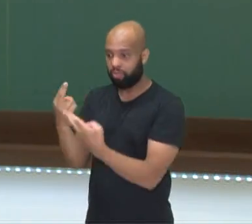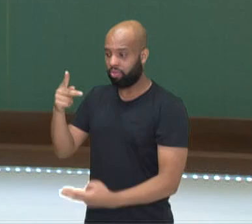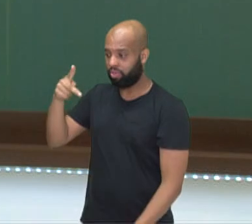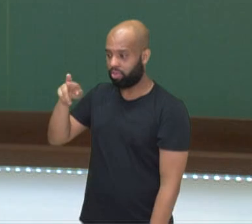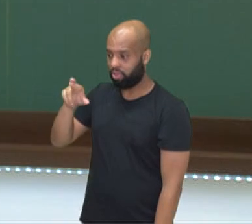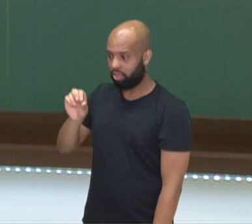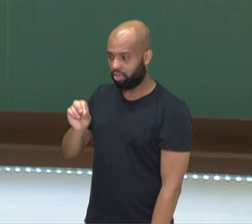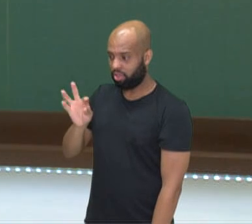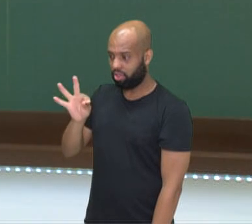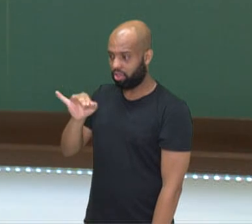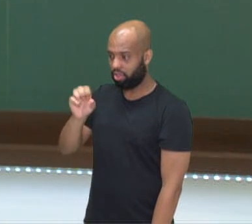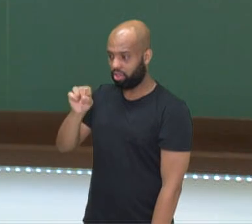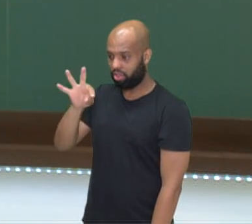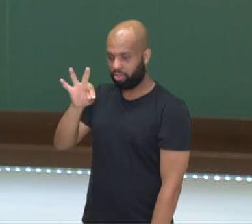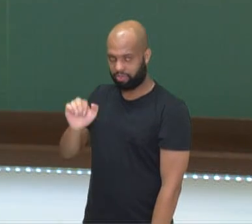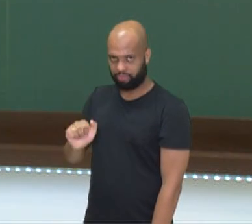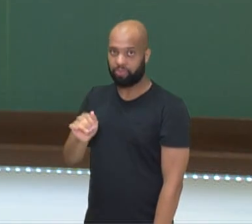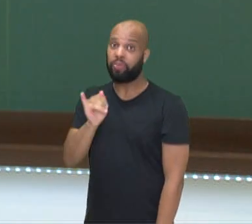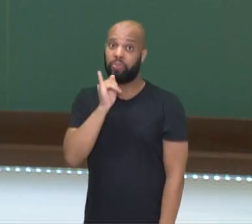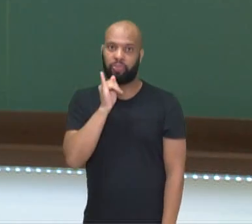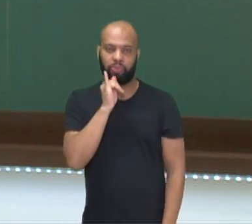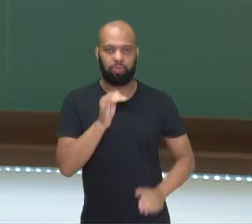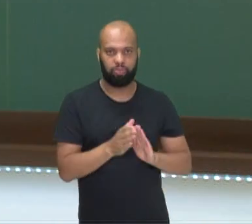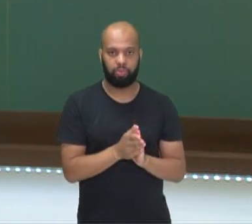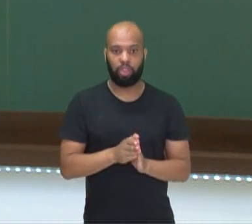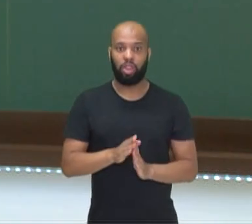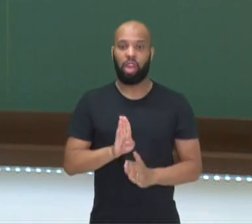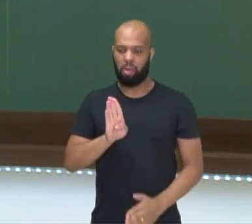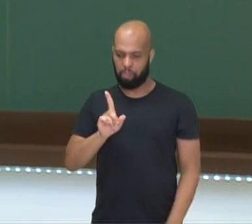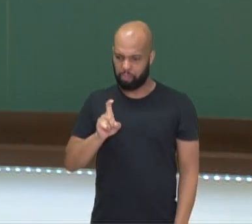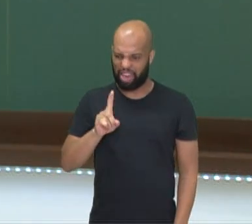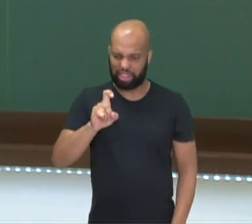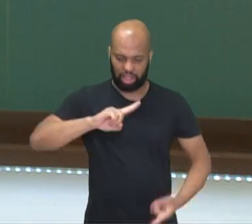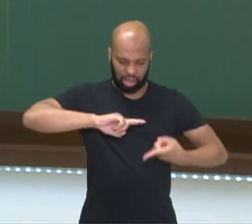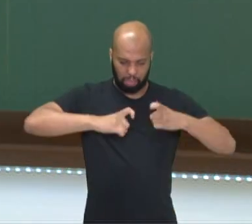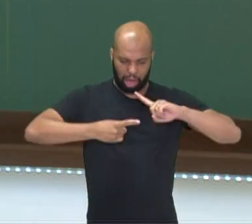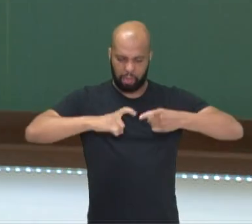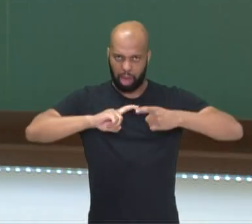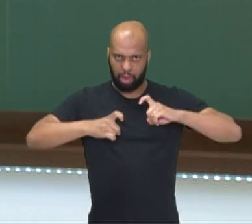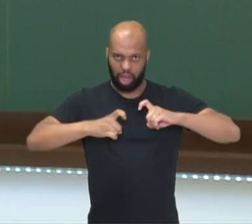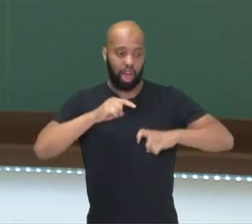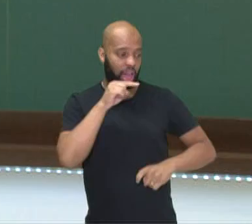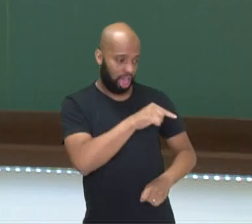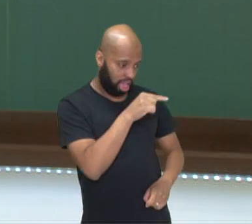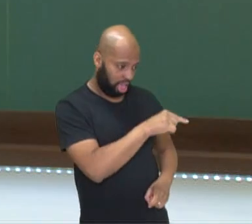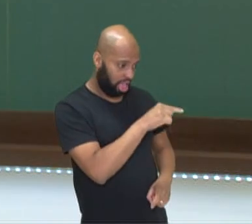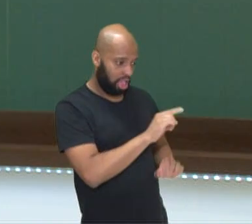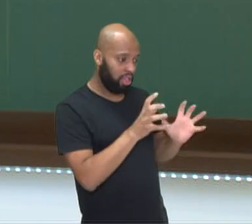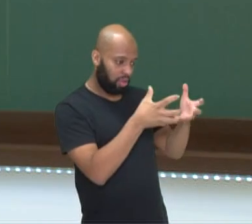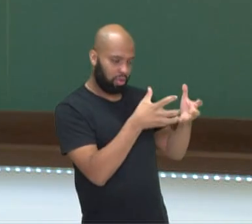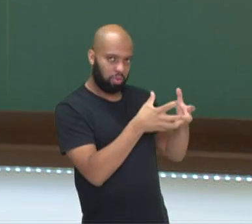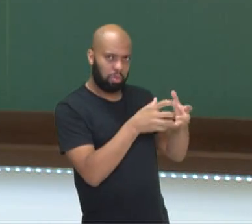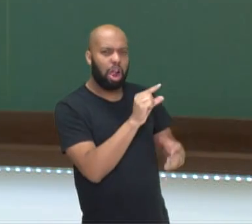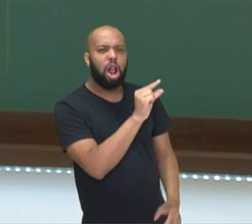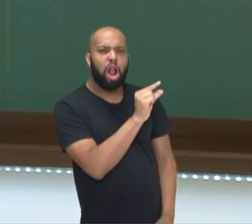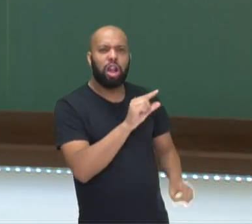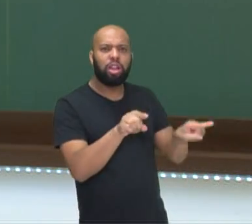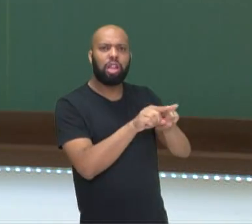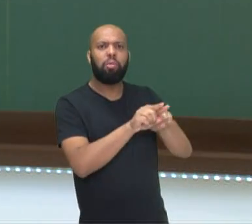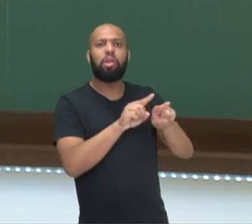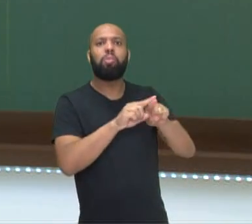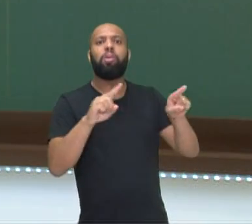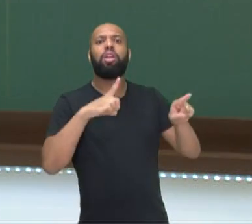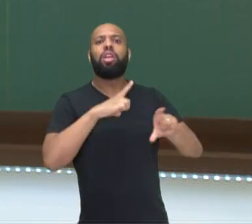As bactérias, por exemplo, que pertencem ao reino Monera, elas também são microscópicas. Porém, elas têm o